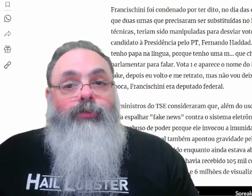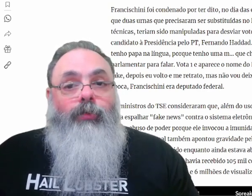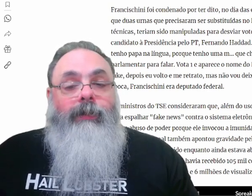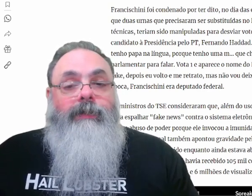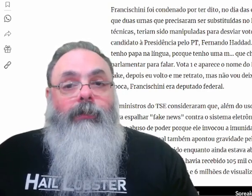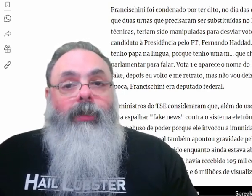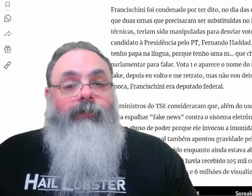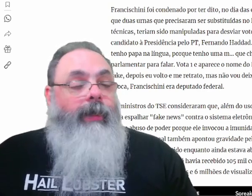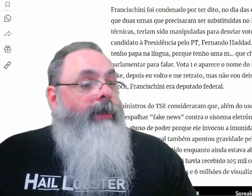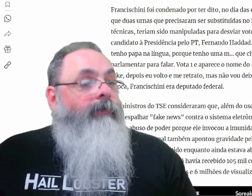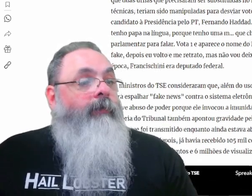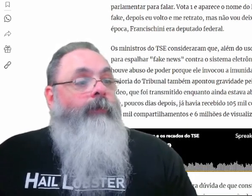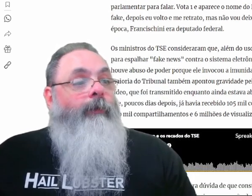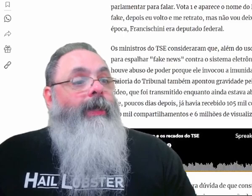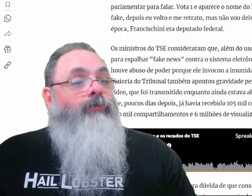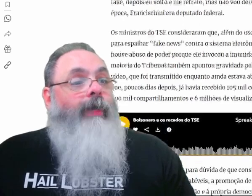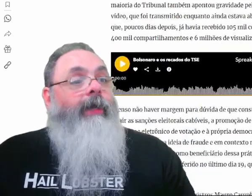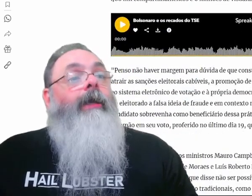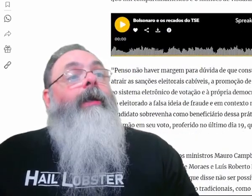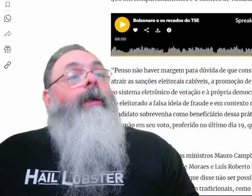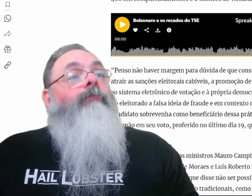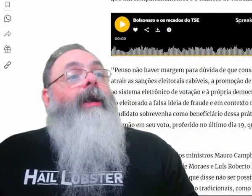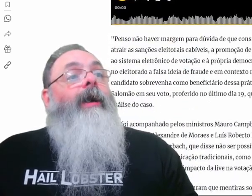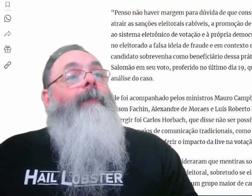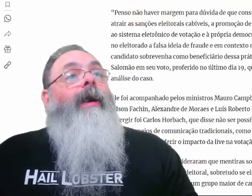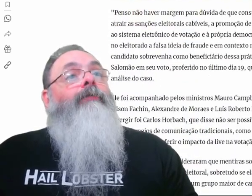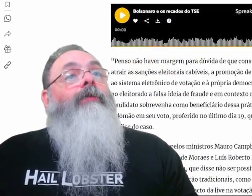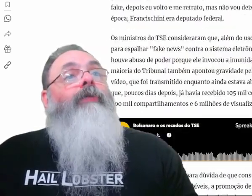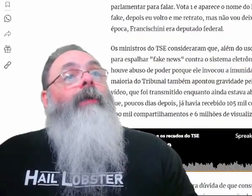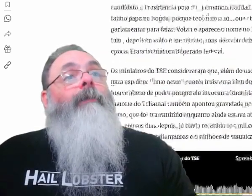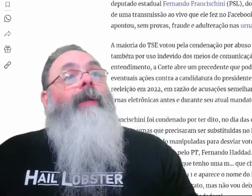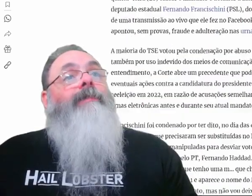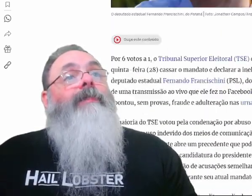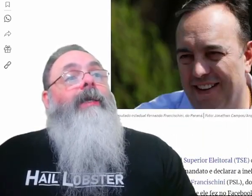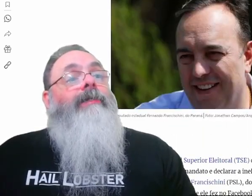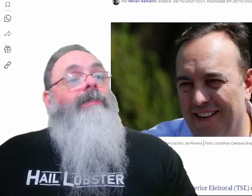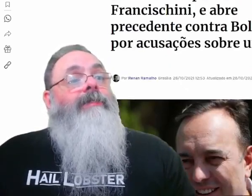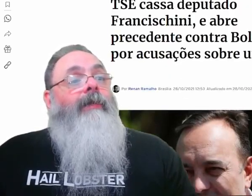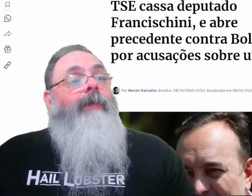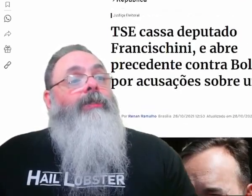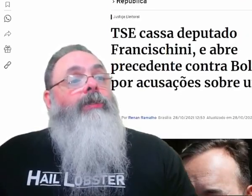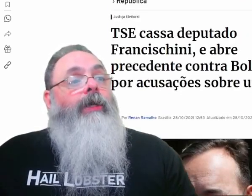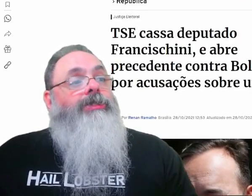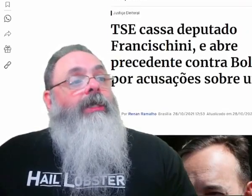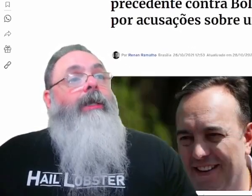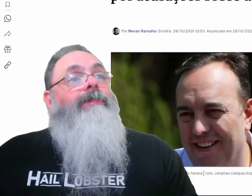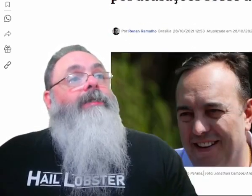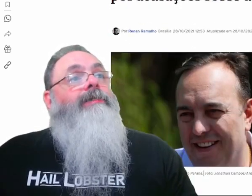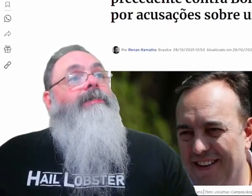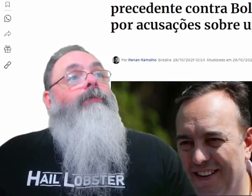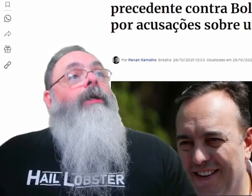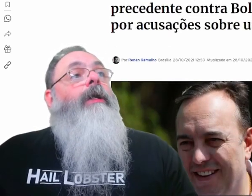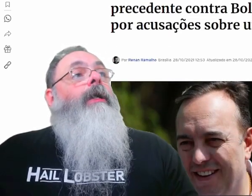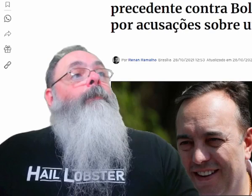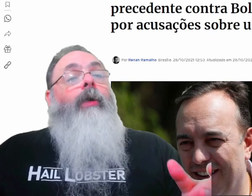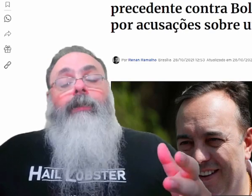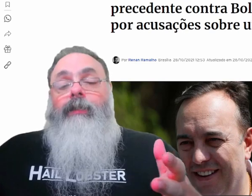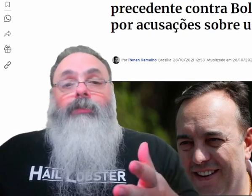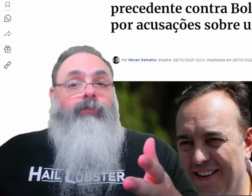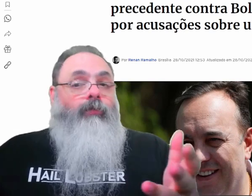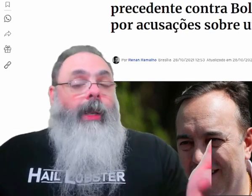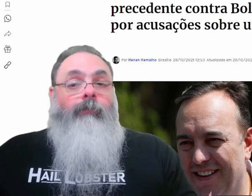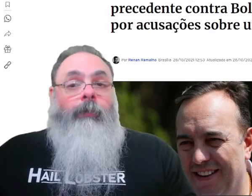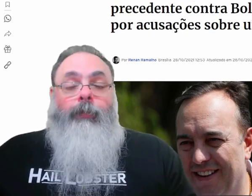fraude nas urnas ano que vem né vamos ver como é que tu vai vai acabar ano que vem Mas sinceramente achei essa decisão